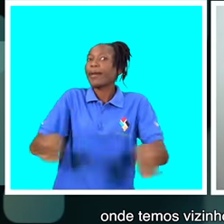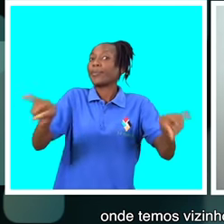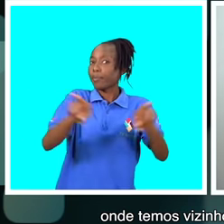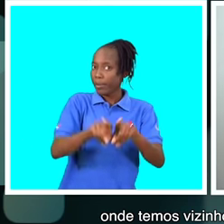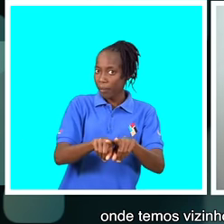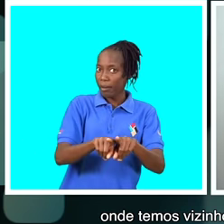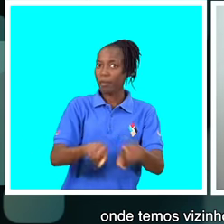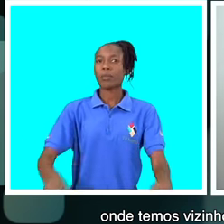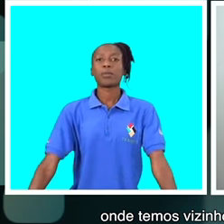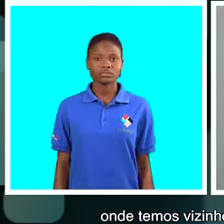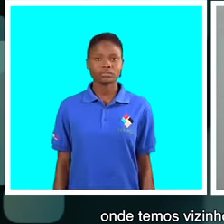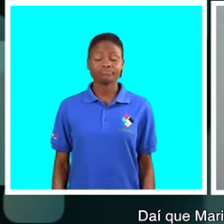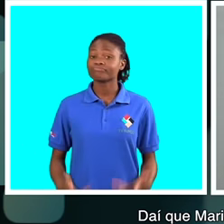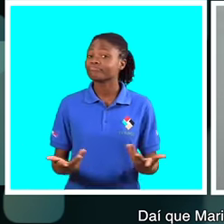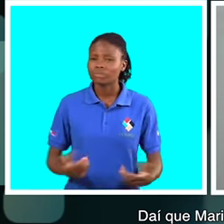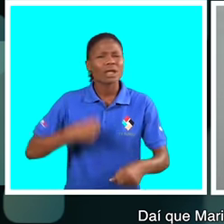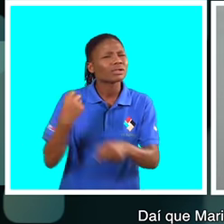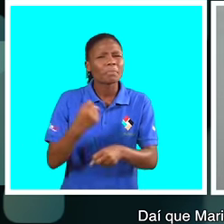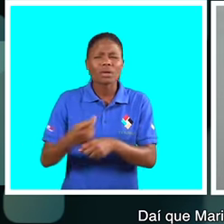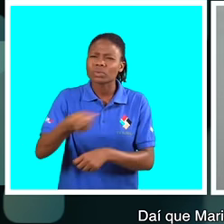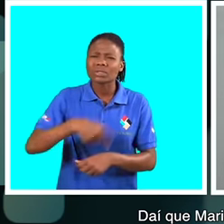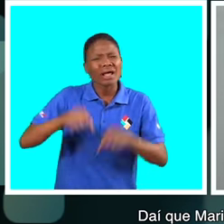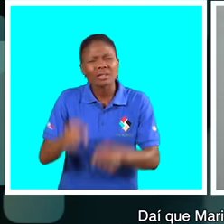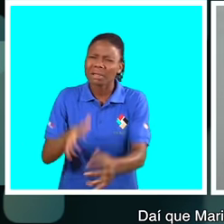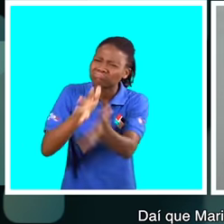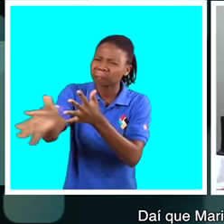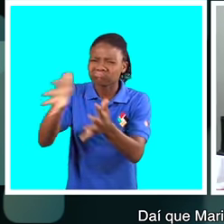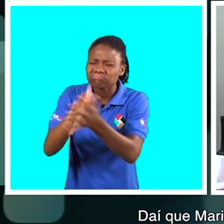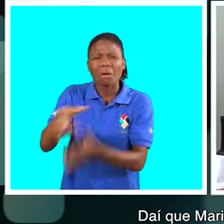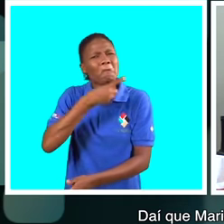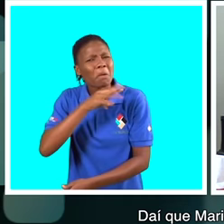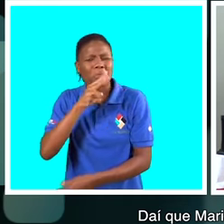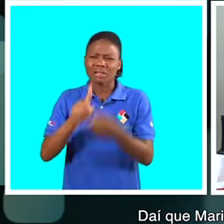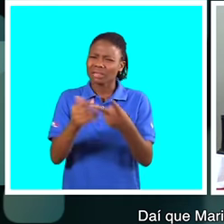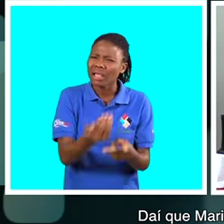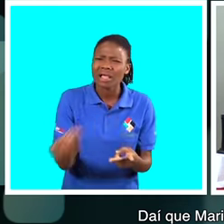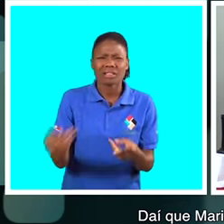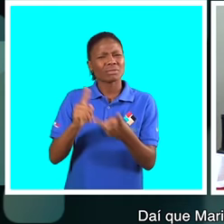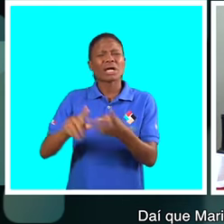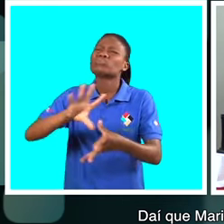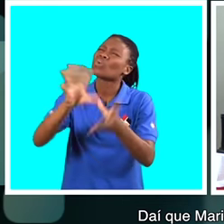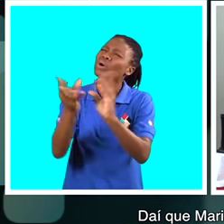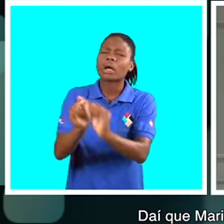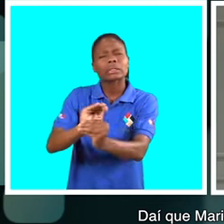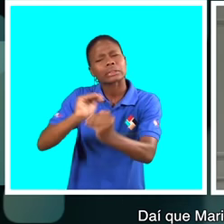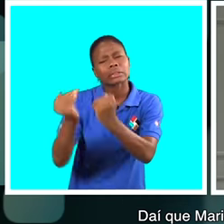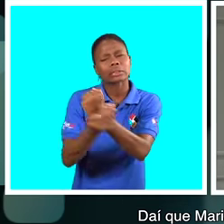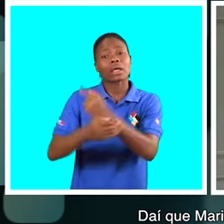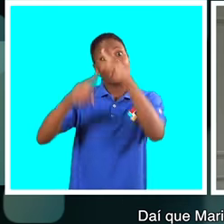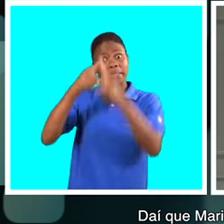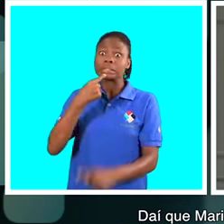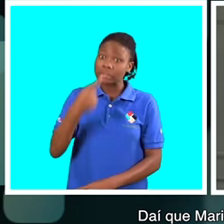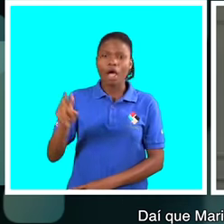Até os empregados. Daí que Maria Supino deixa um conselho aos pais para